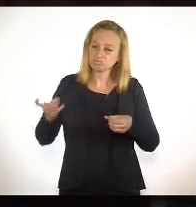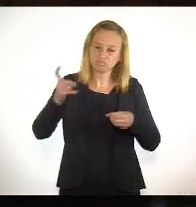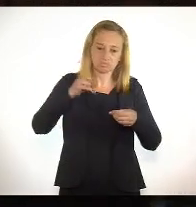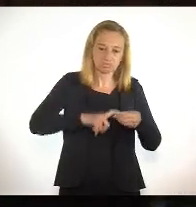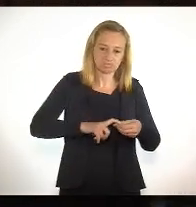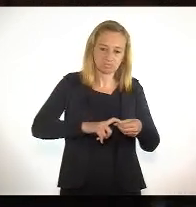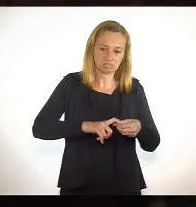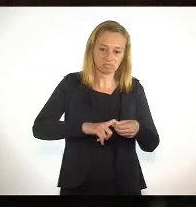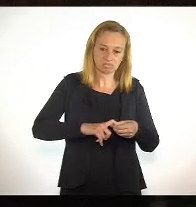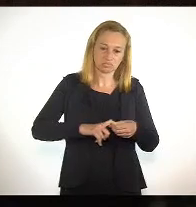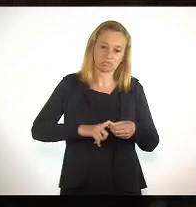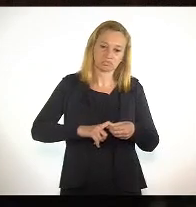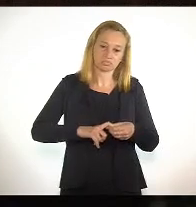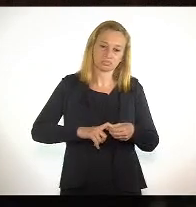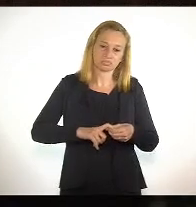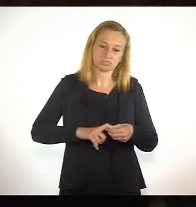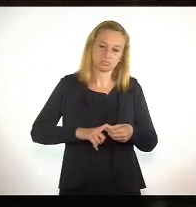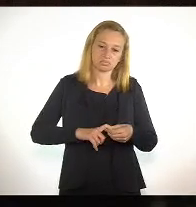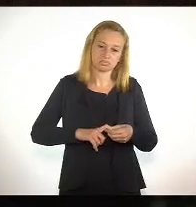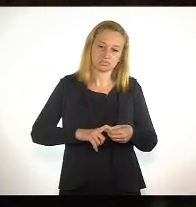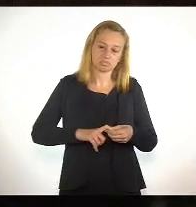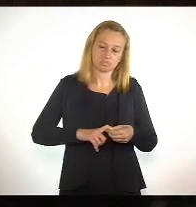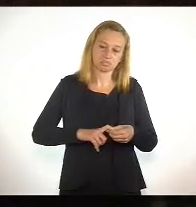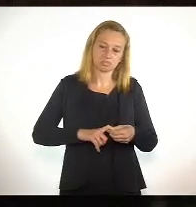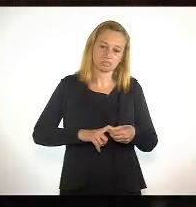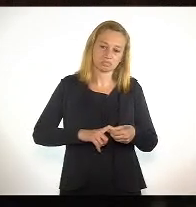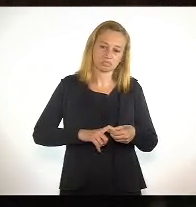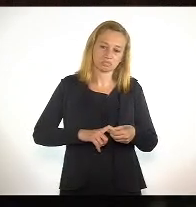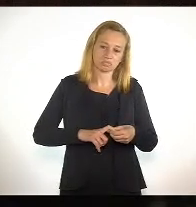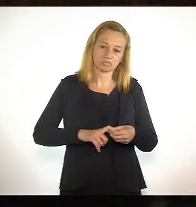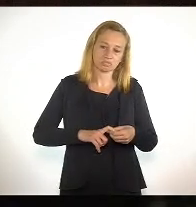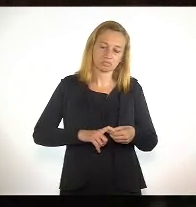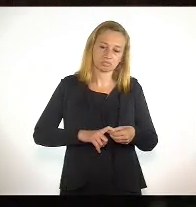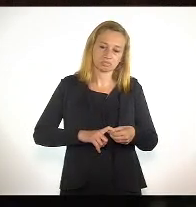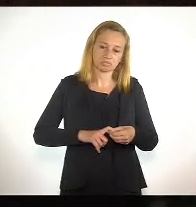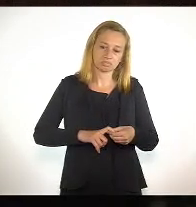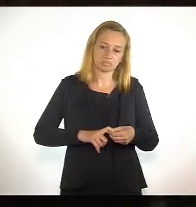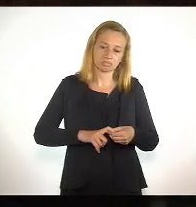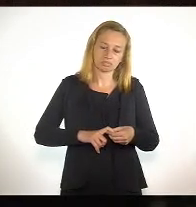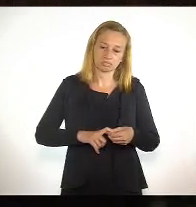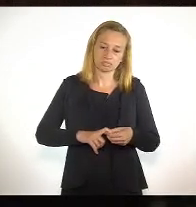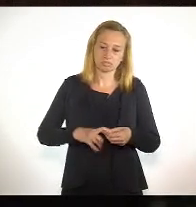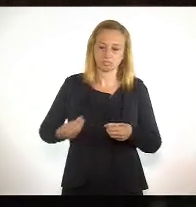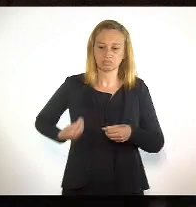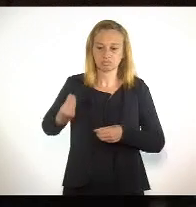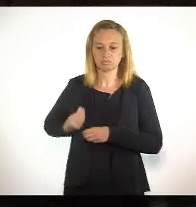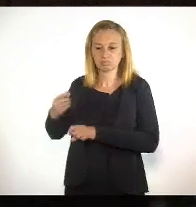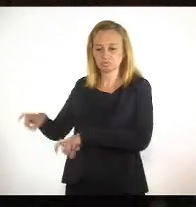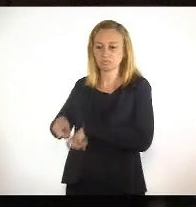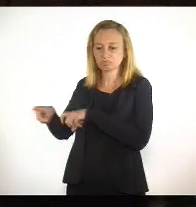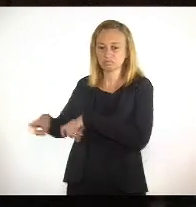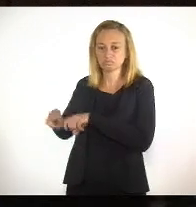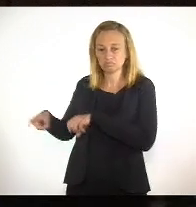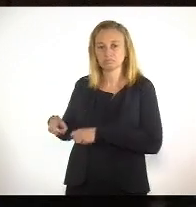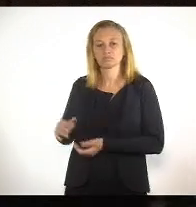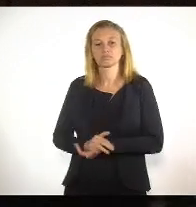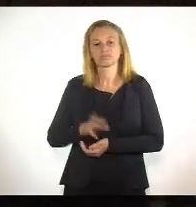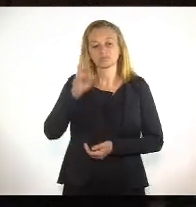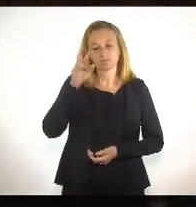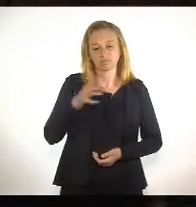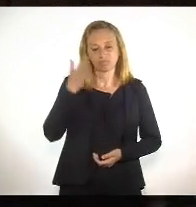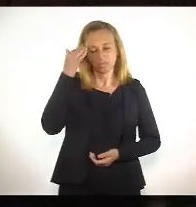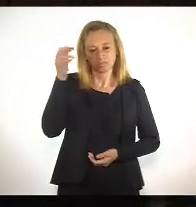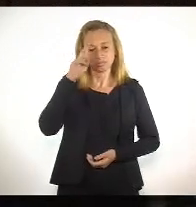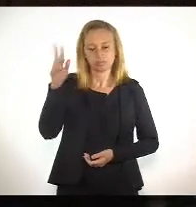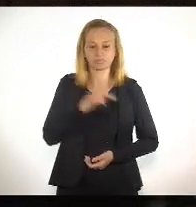voltar para o comando do seu senhor. Como nós sabemos, senhora presidente,